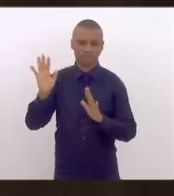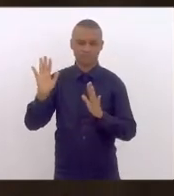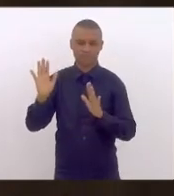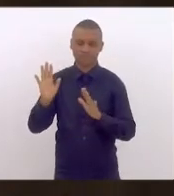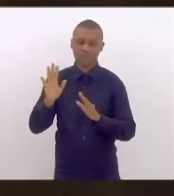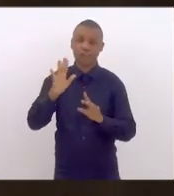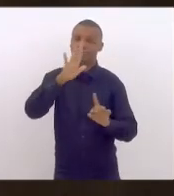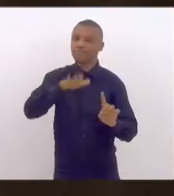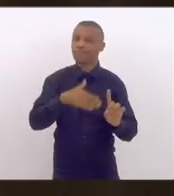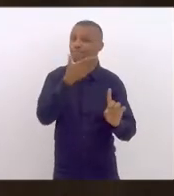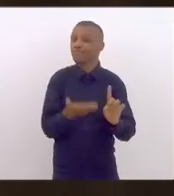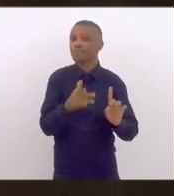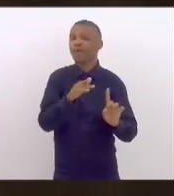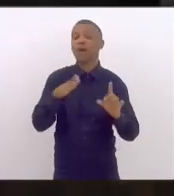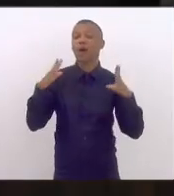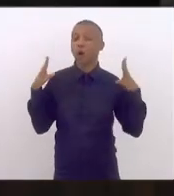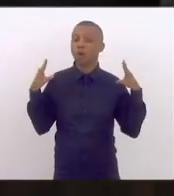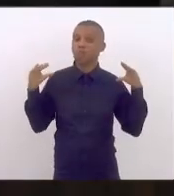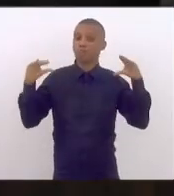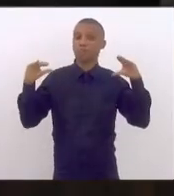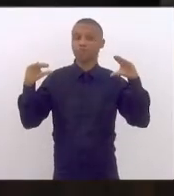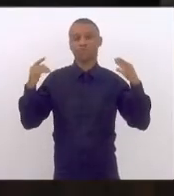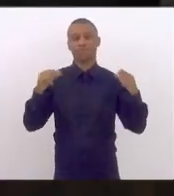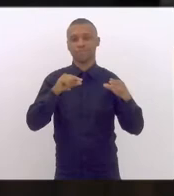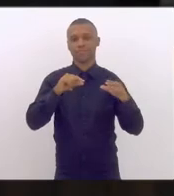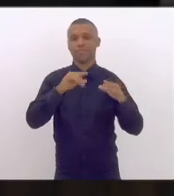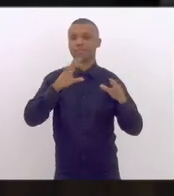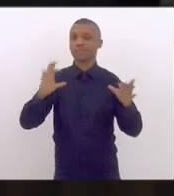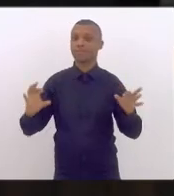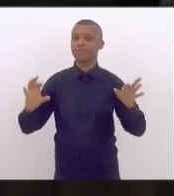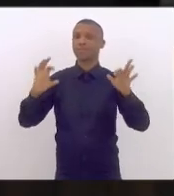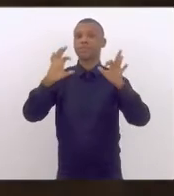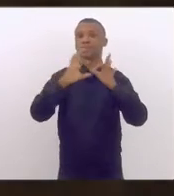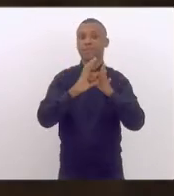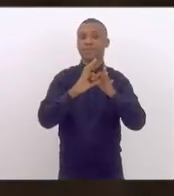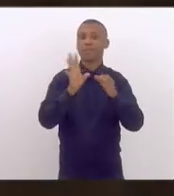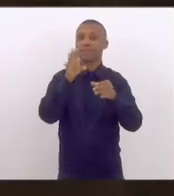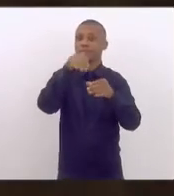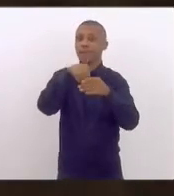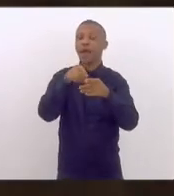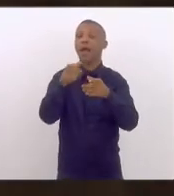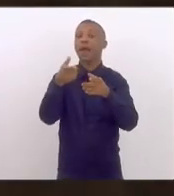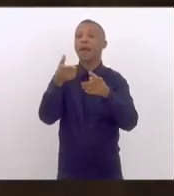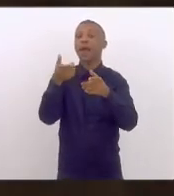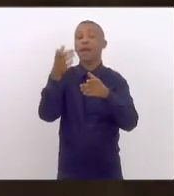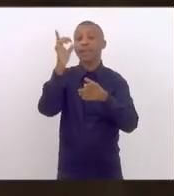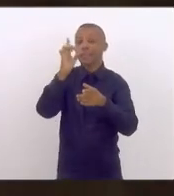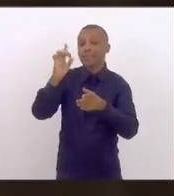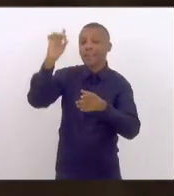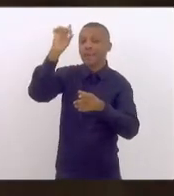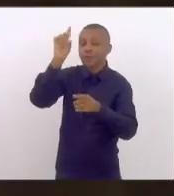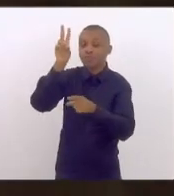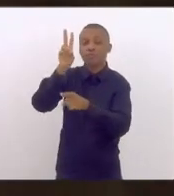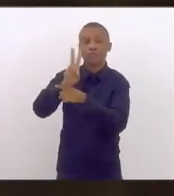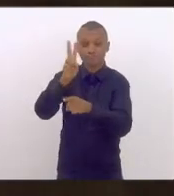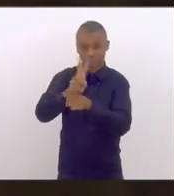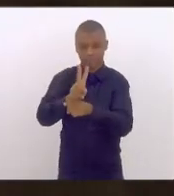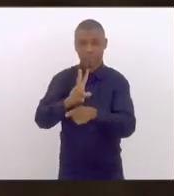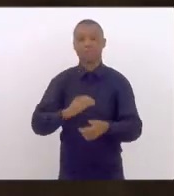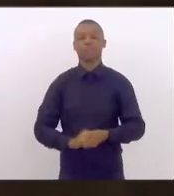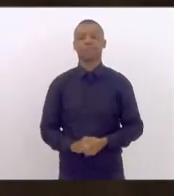os arcanjos que faziam parte das milícias divinas do bem